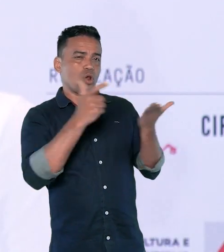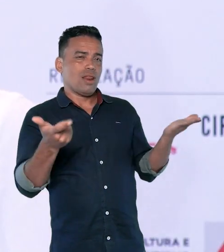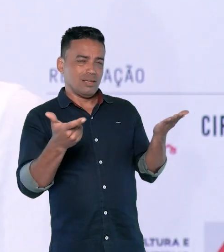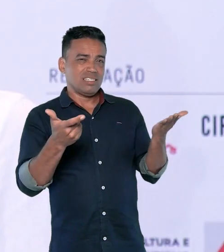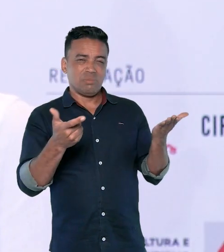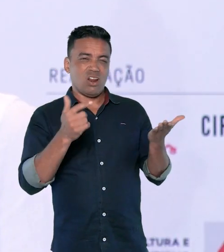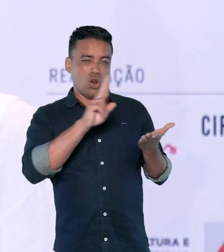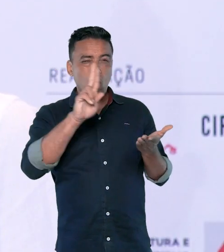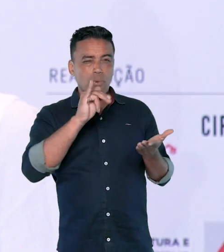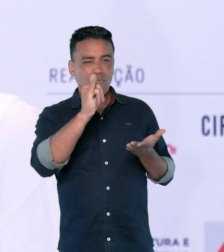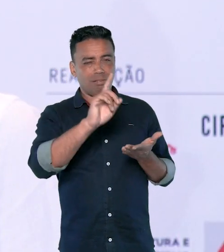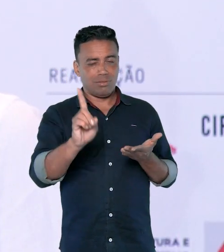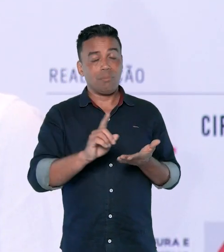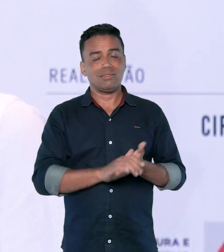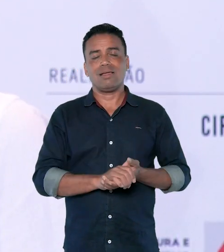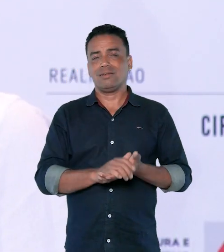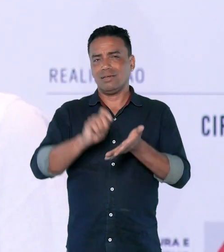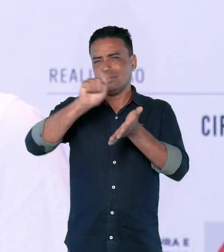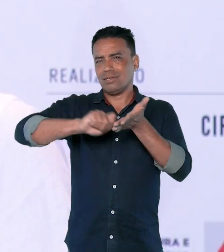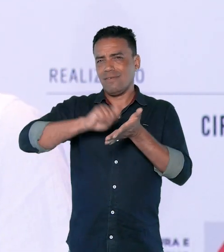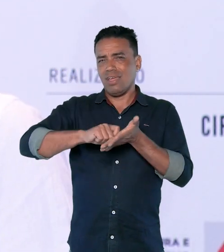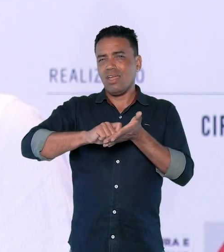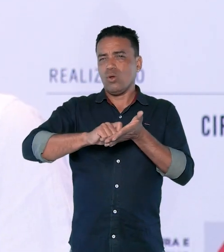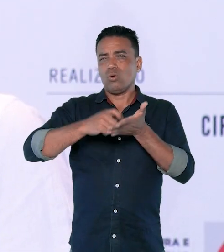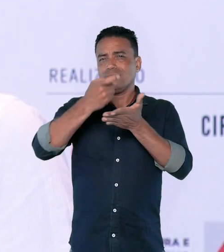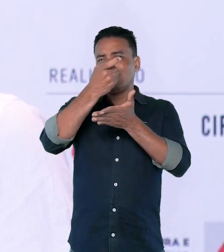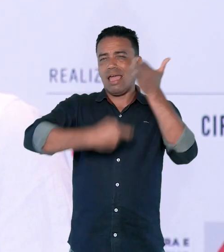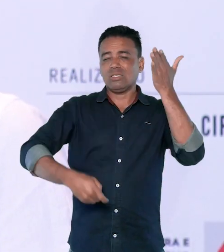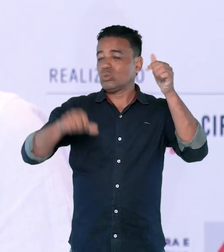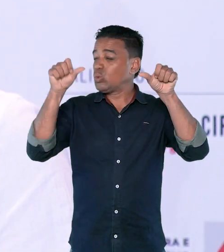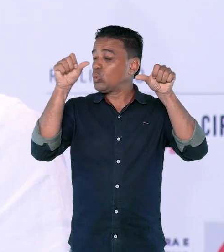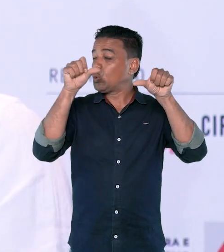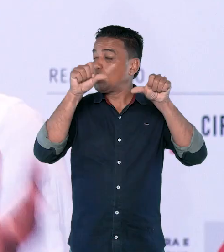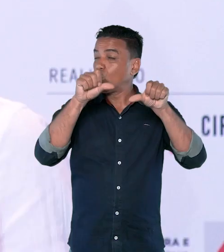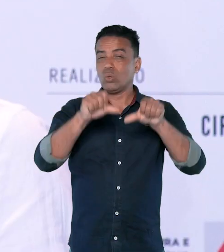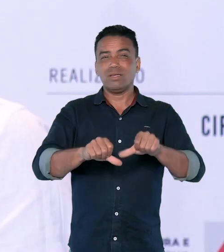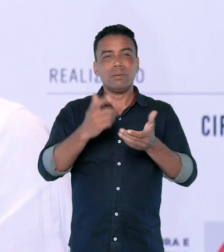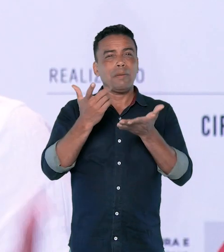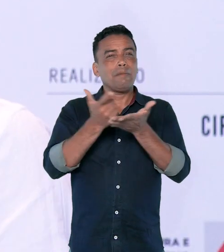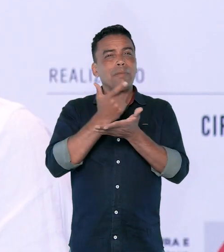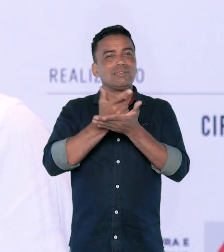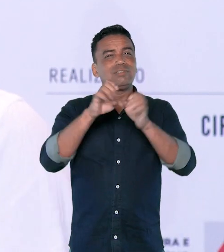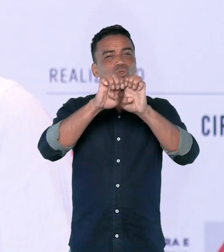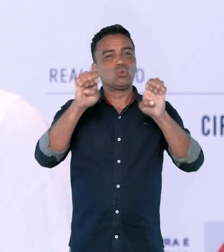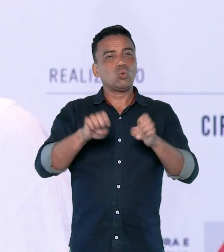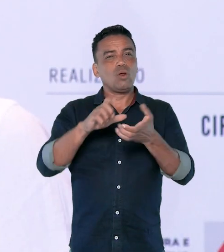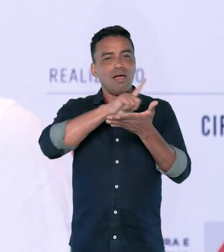constrangimentos, né? Mas ele fez uma matéria tão ruim, né? Uma matéria meio caras, né, da minha